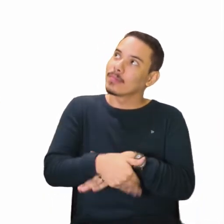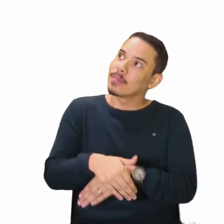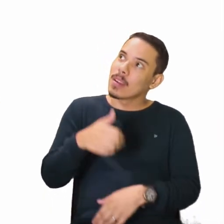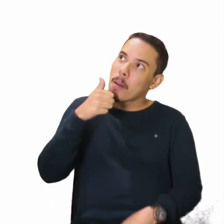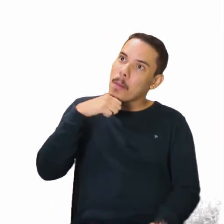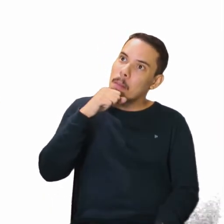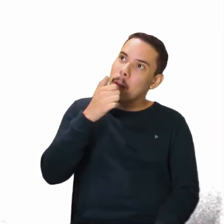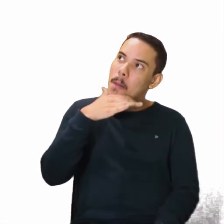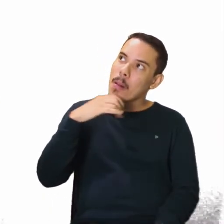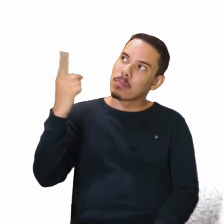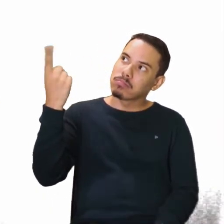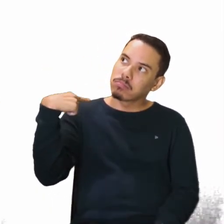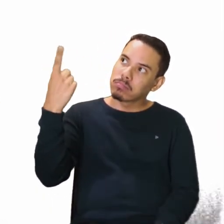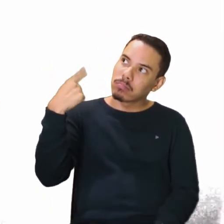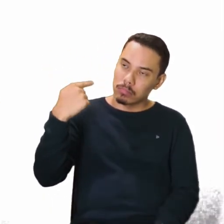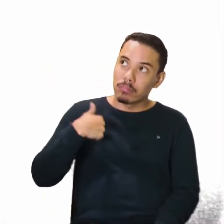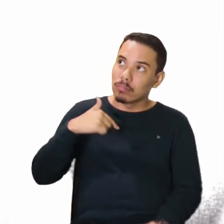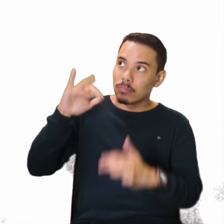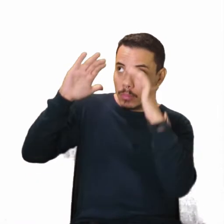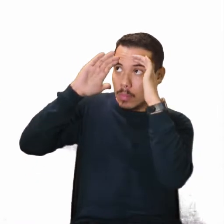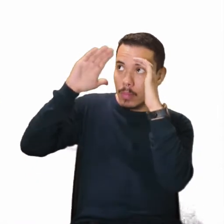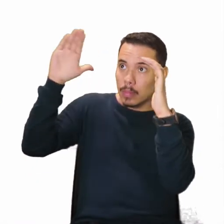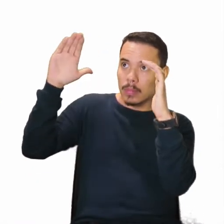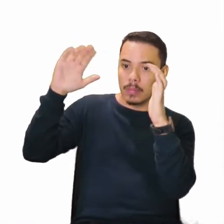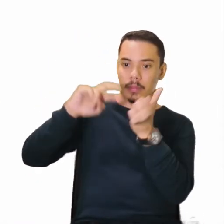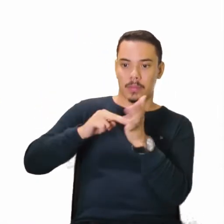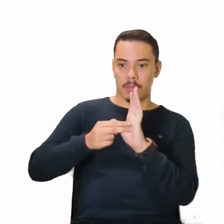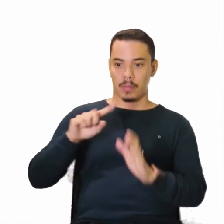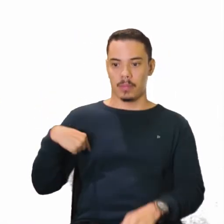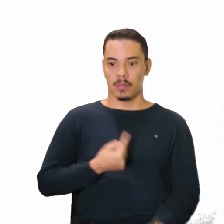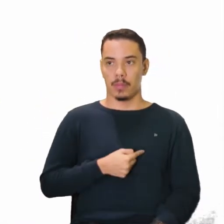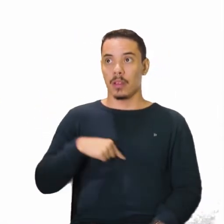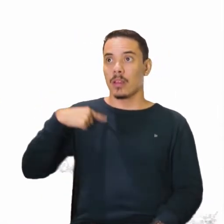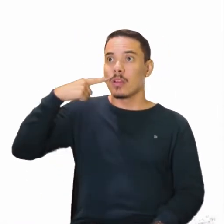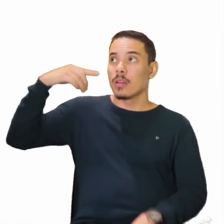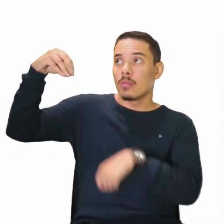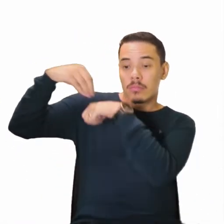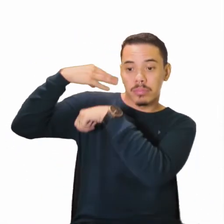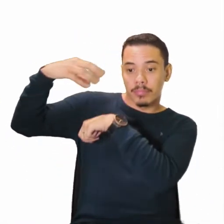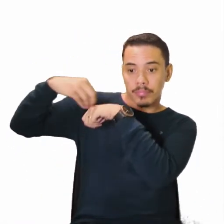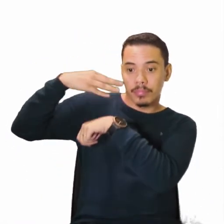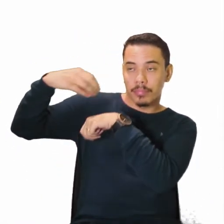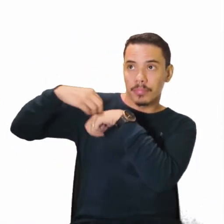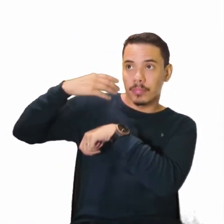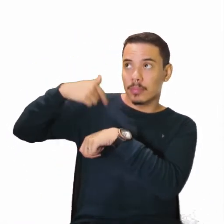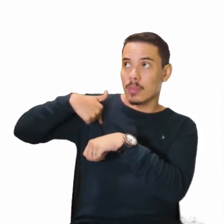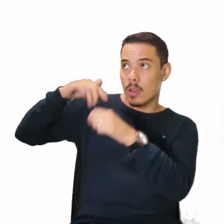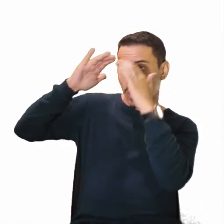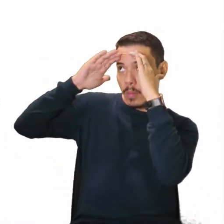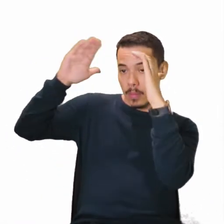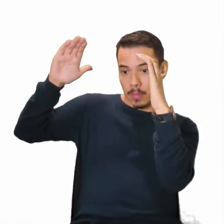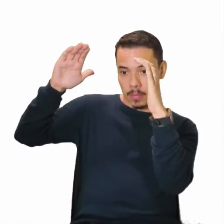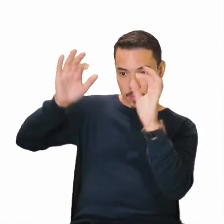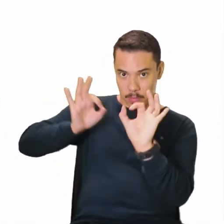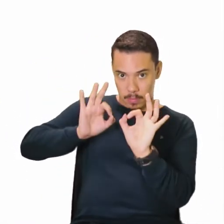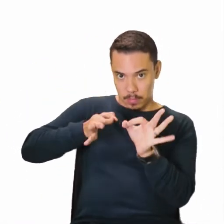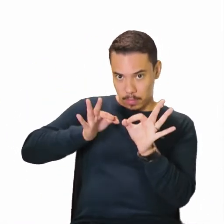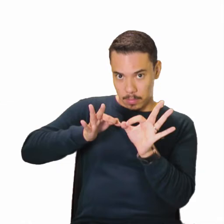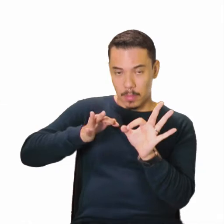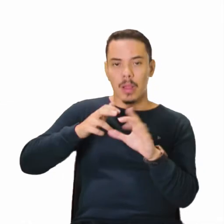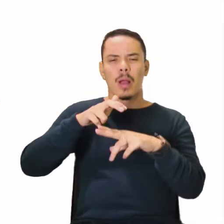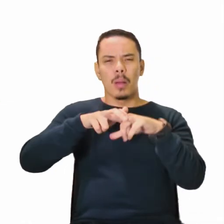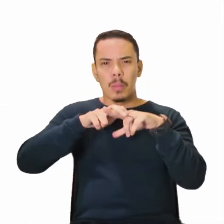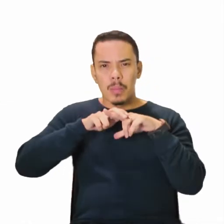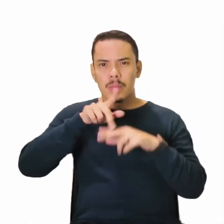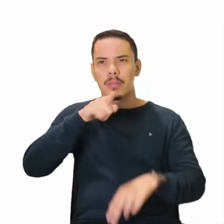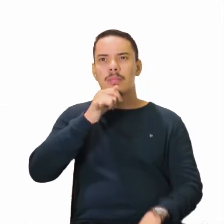tá certo? Isso quer dizer o quê? Que nós vamos seguir orientações dos nossos pais, tá certo? Então, com